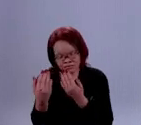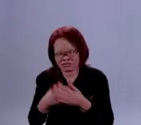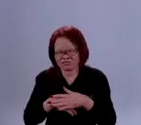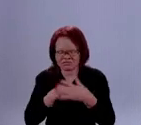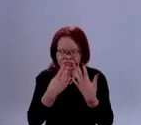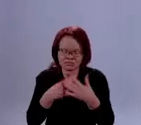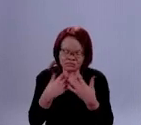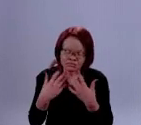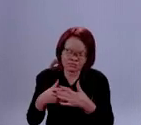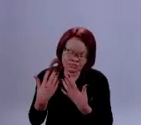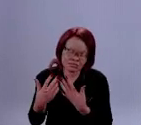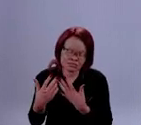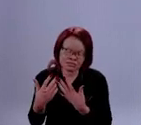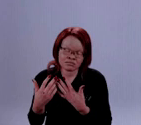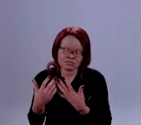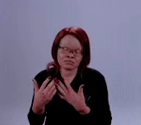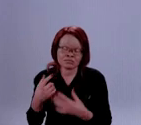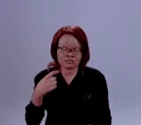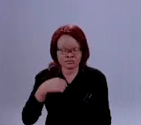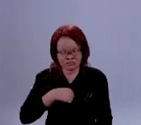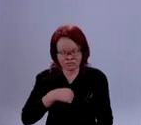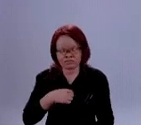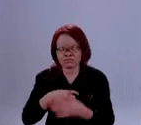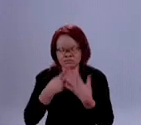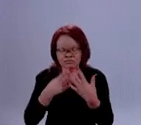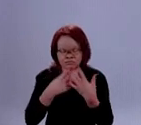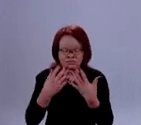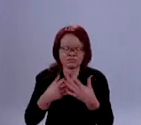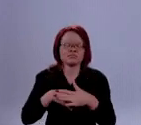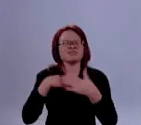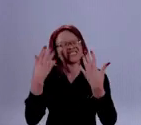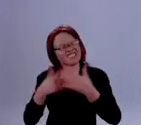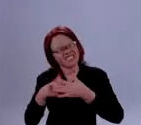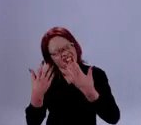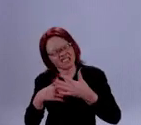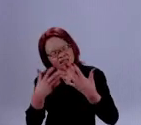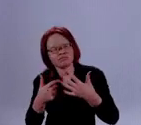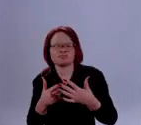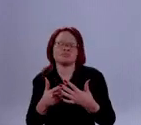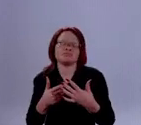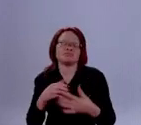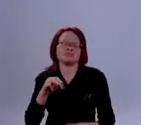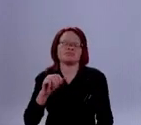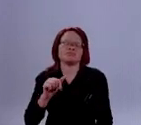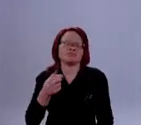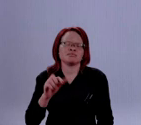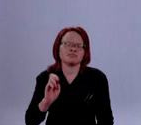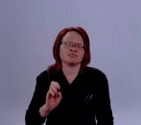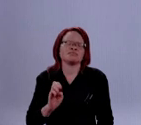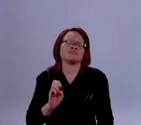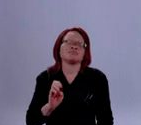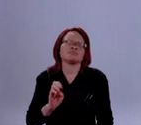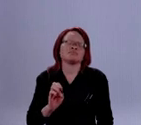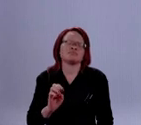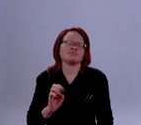estudo todos os dias como é que vai ficar eu estudo diariamente